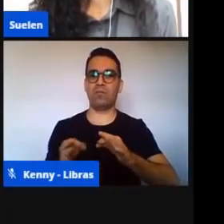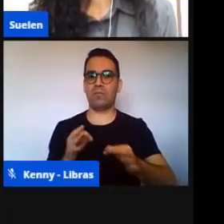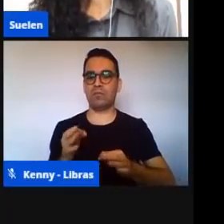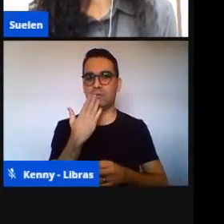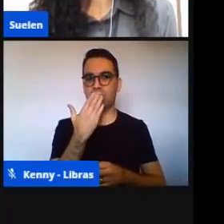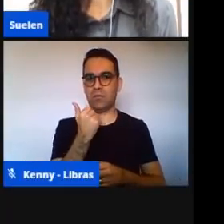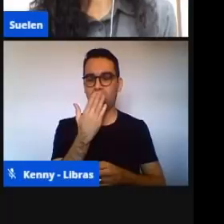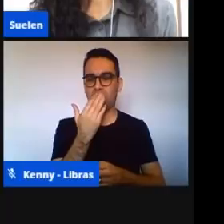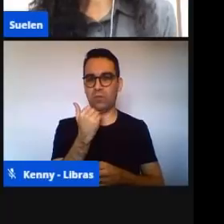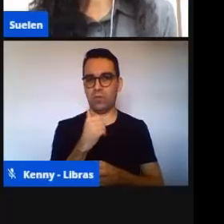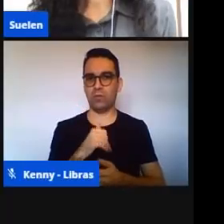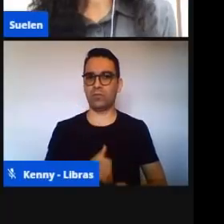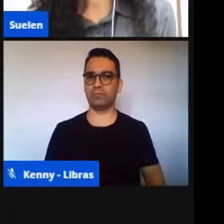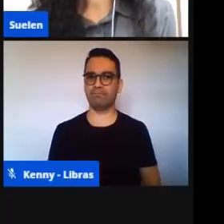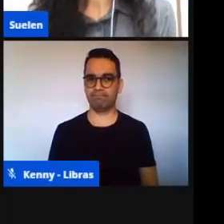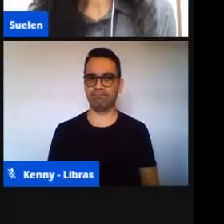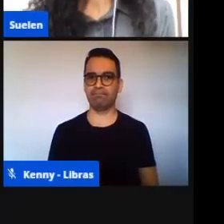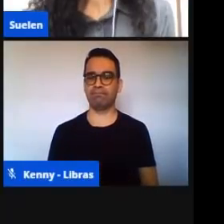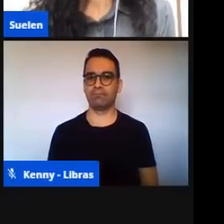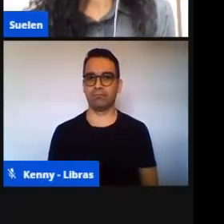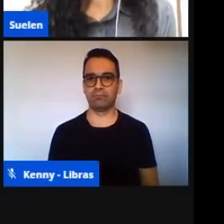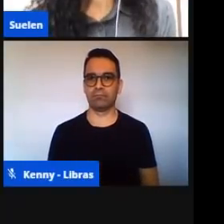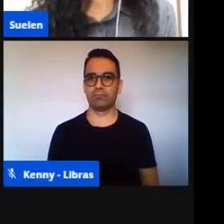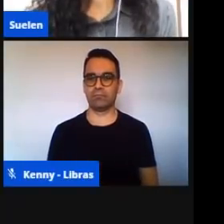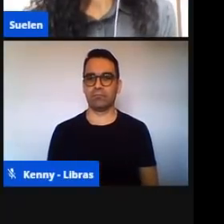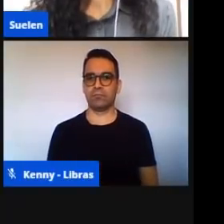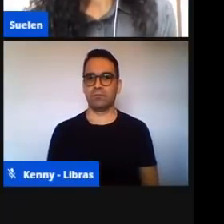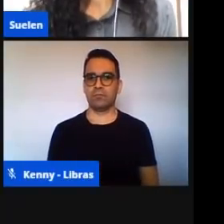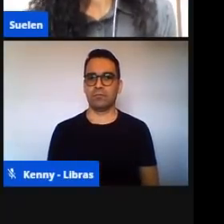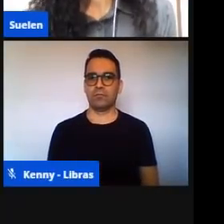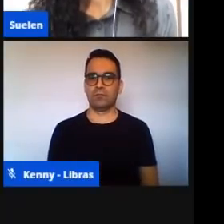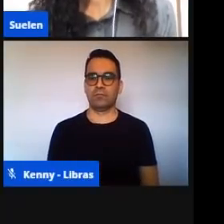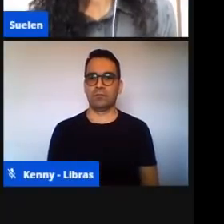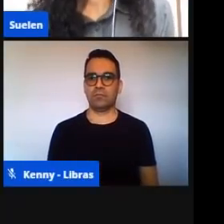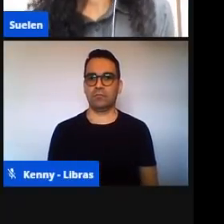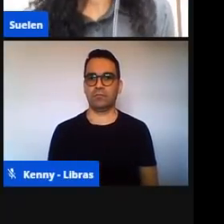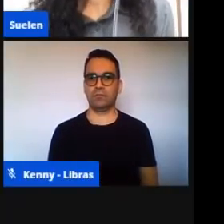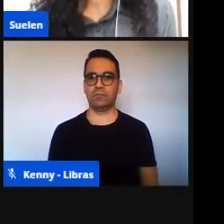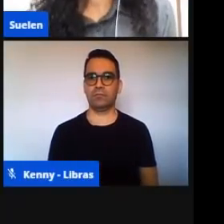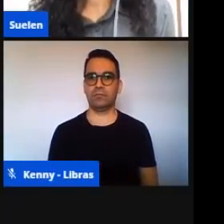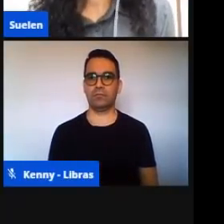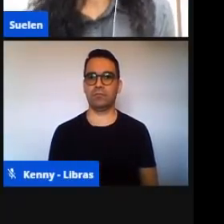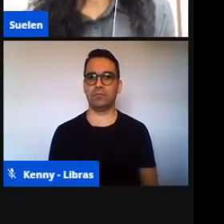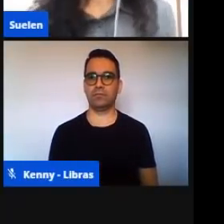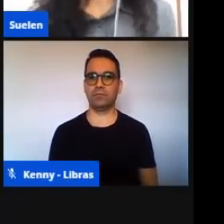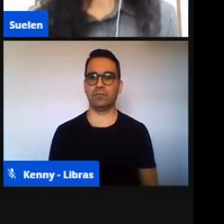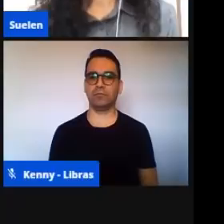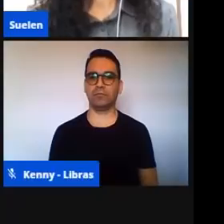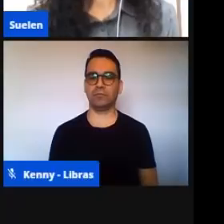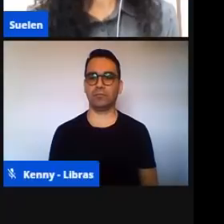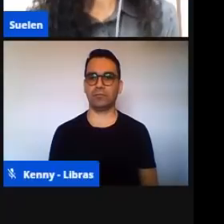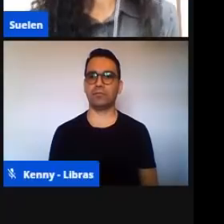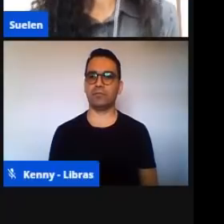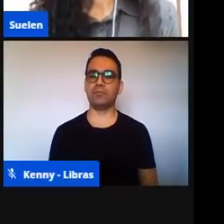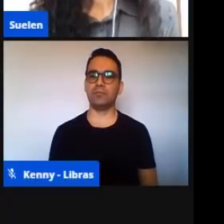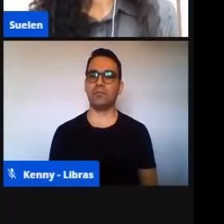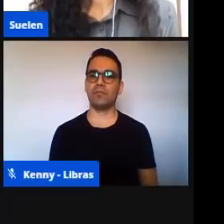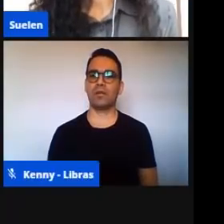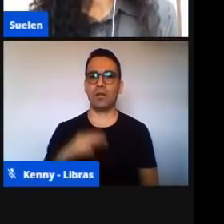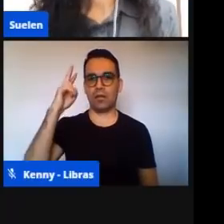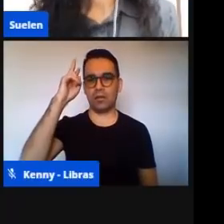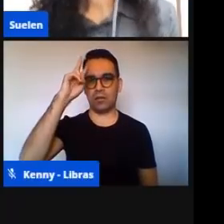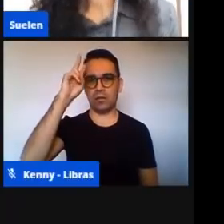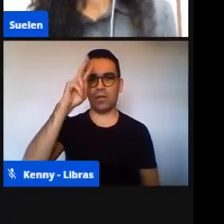Que a gente tem todos os procedimentos para a gente realizar, então, essa higienização das mãos antes das refeições